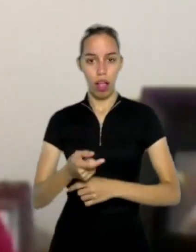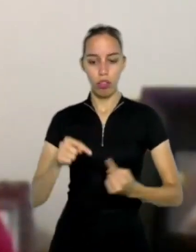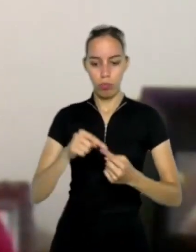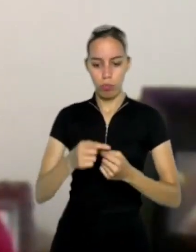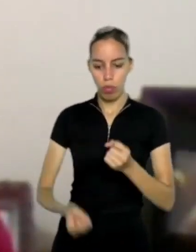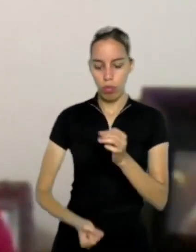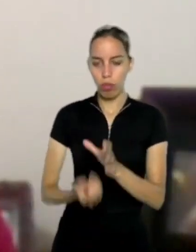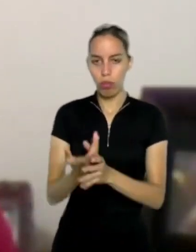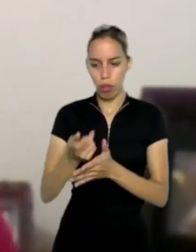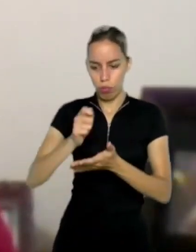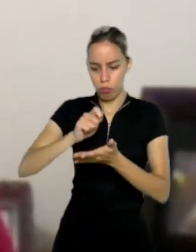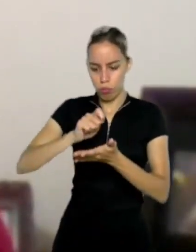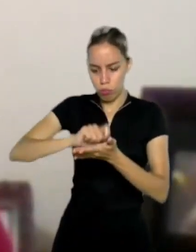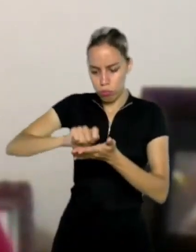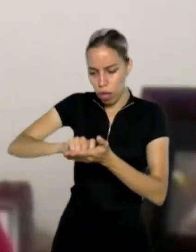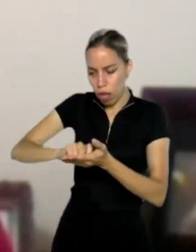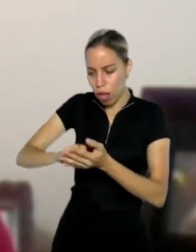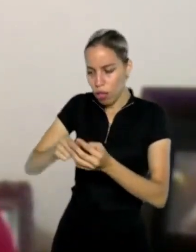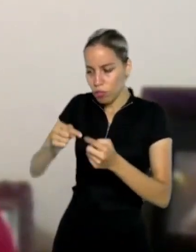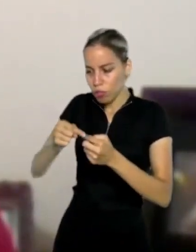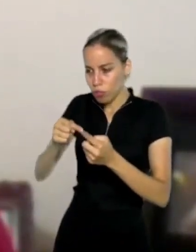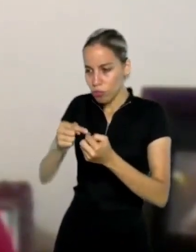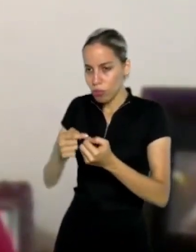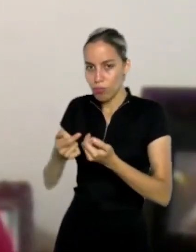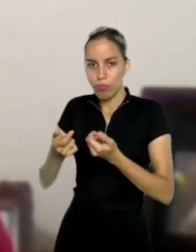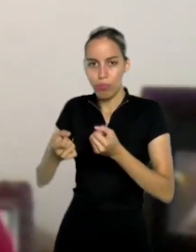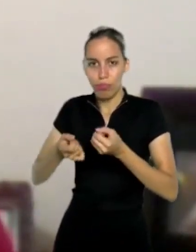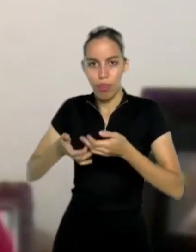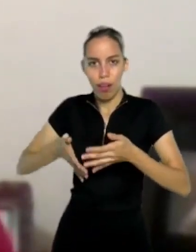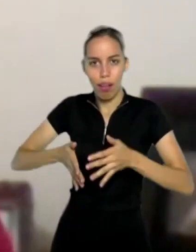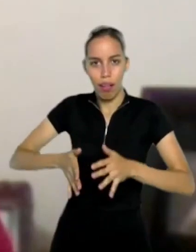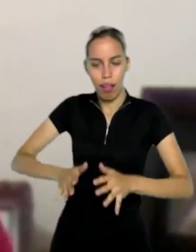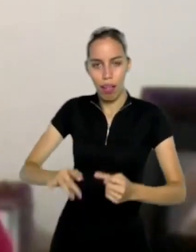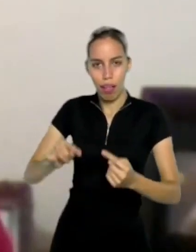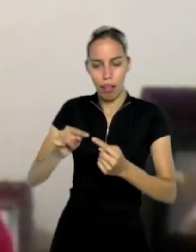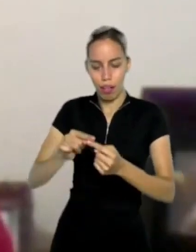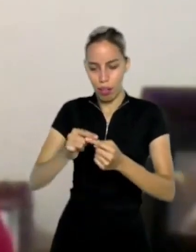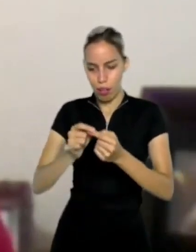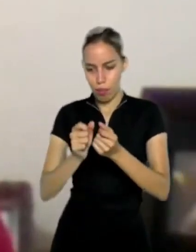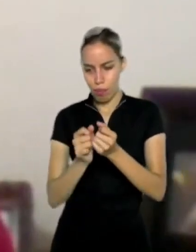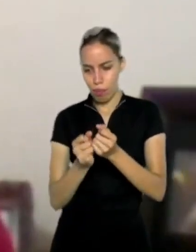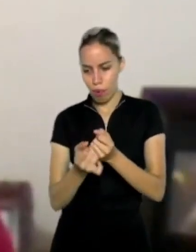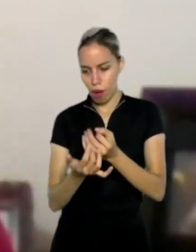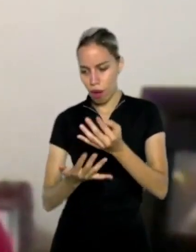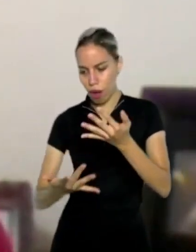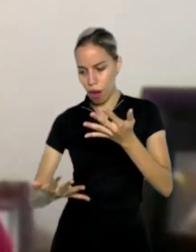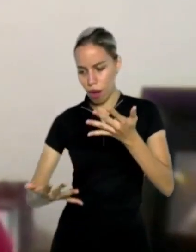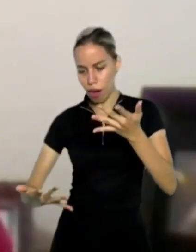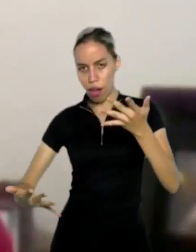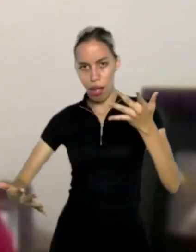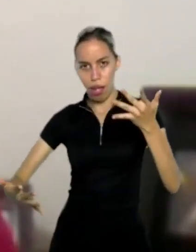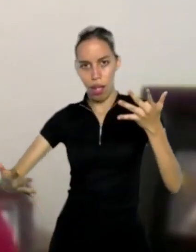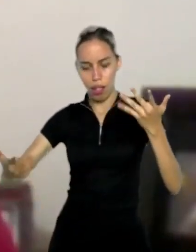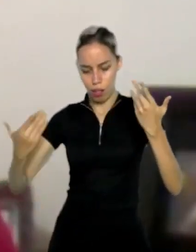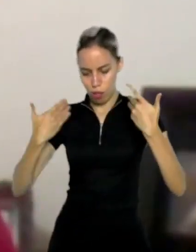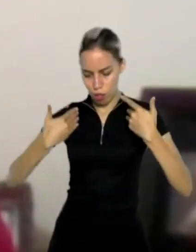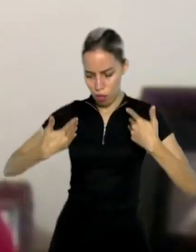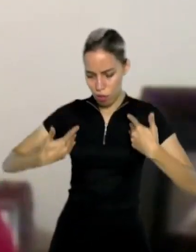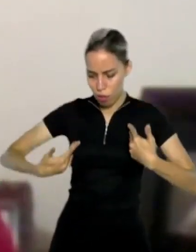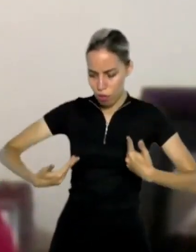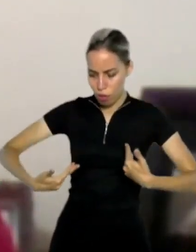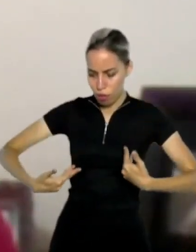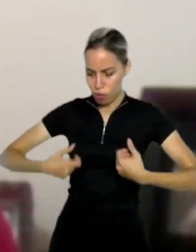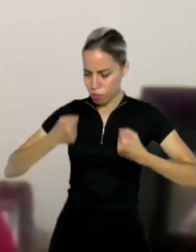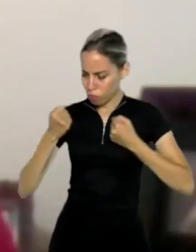si mesmo. Nos primeiros movimentos, o líquido protetor jorra. Depois, o corpo coroa e